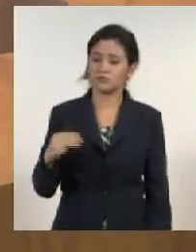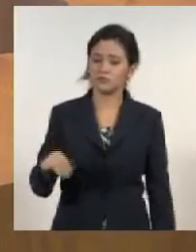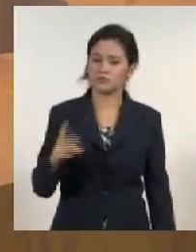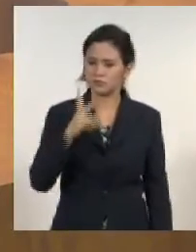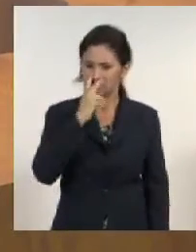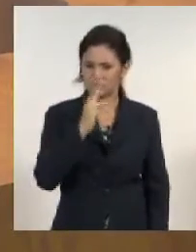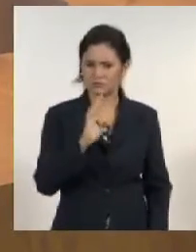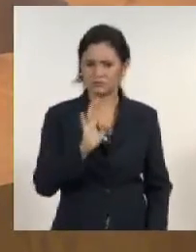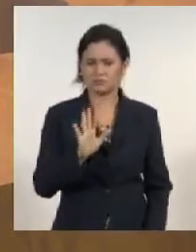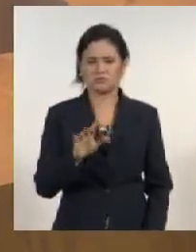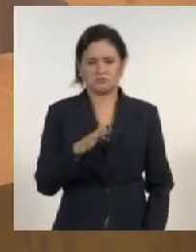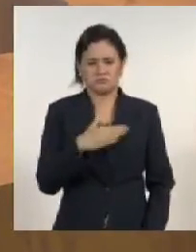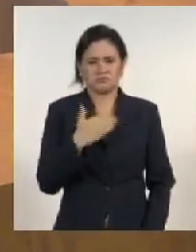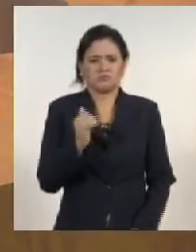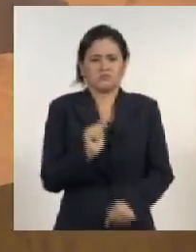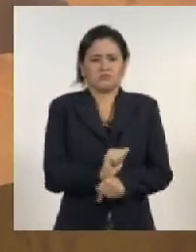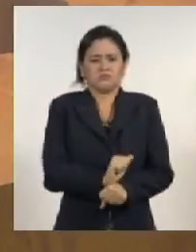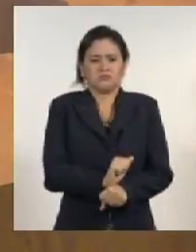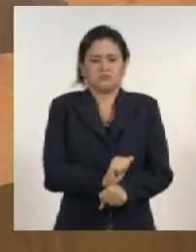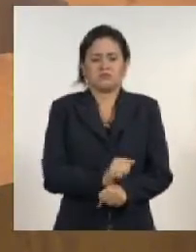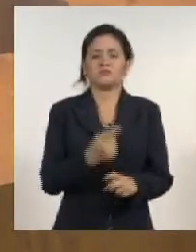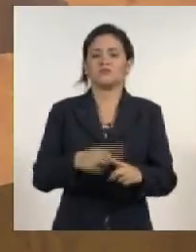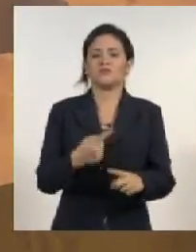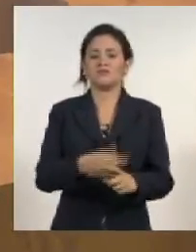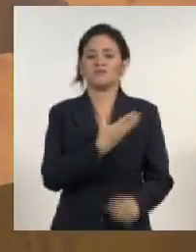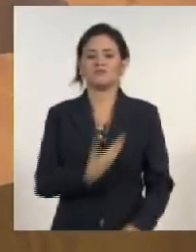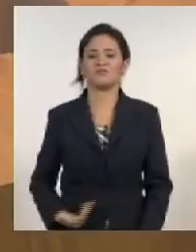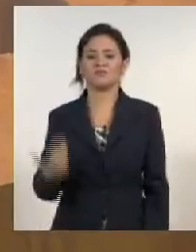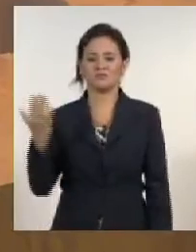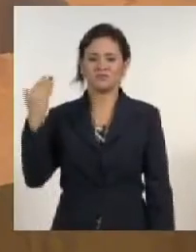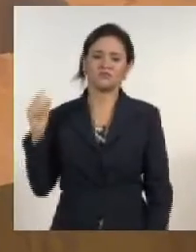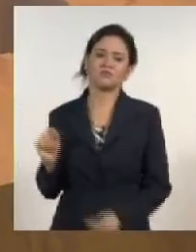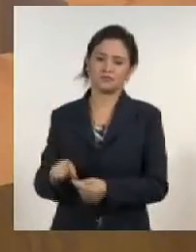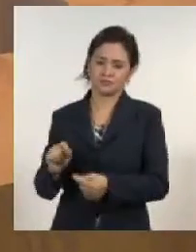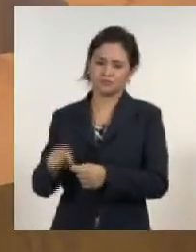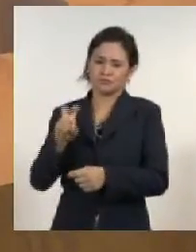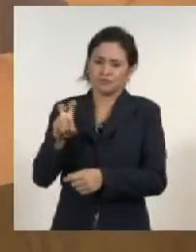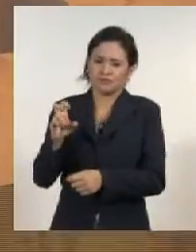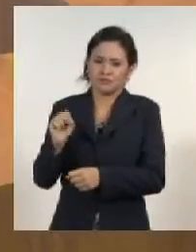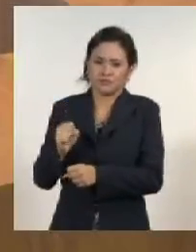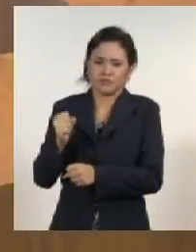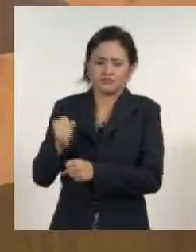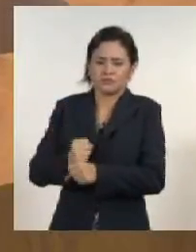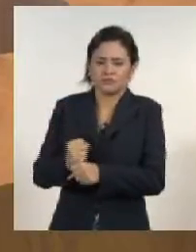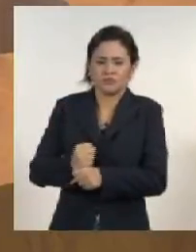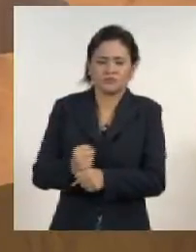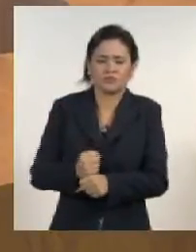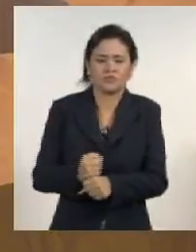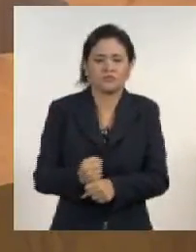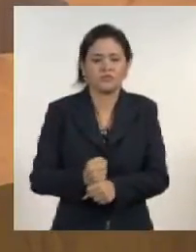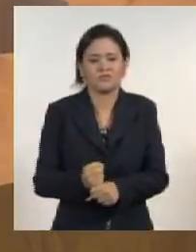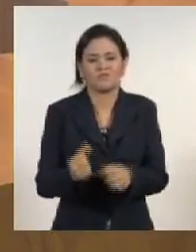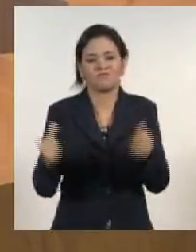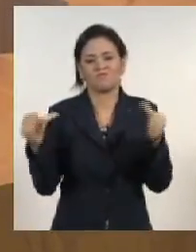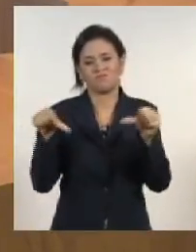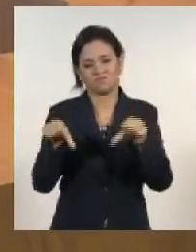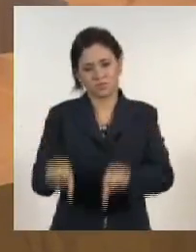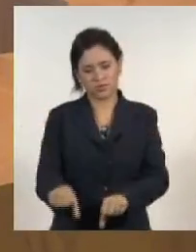em alguma área, quem criou essa cara foram vocês, que passaram 50 anos destruindo esse Estado. E que nós, graças a